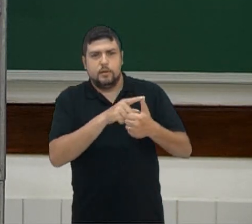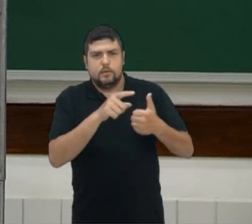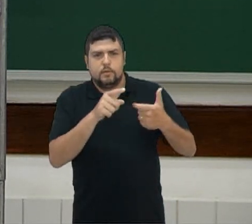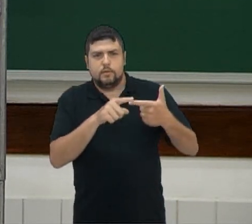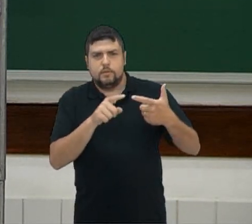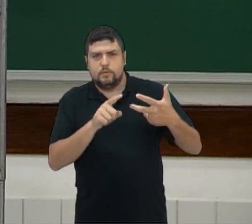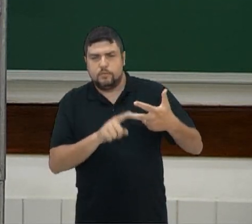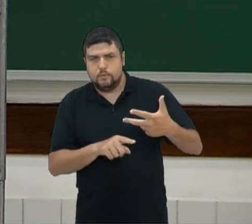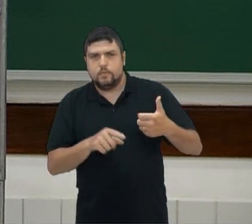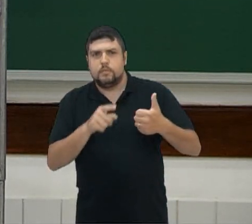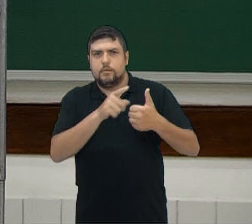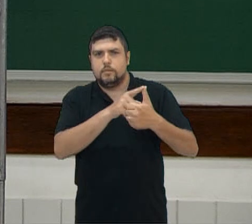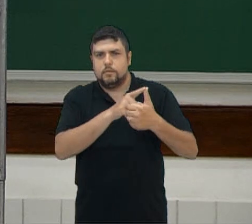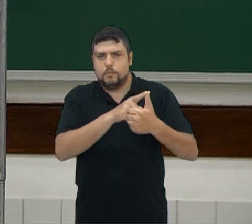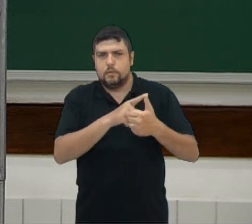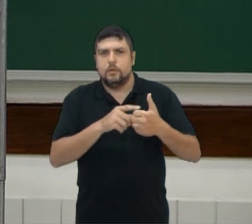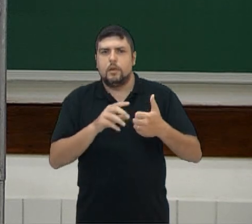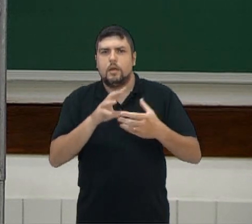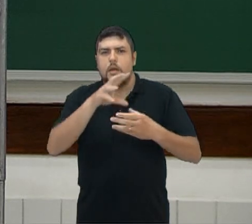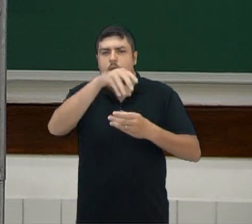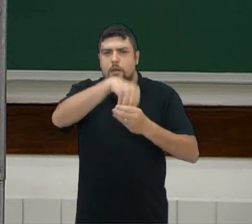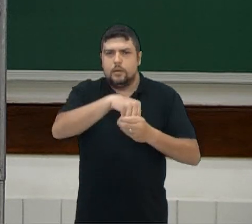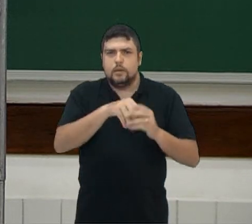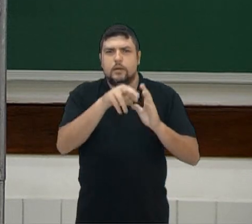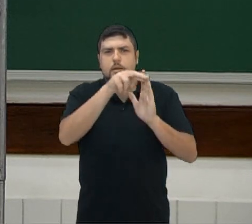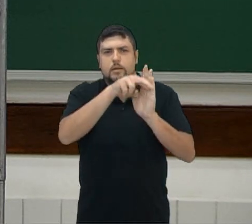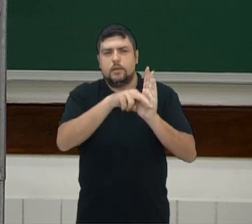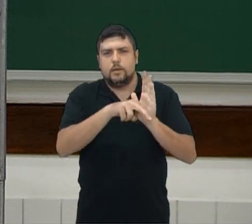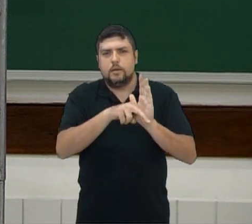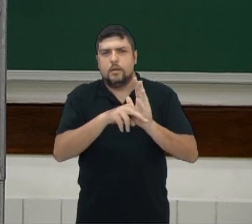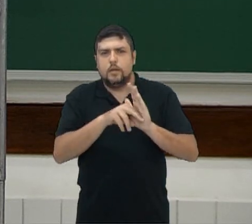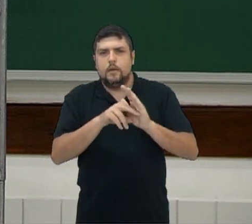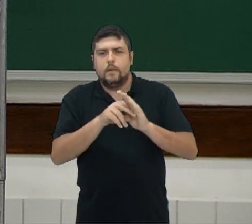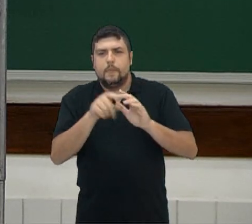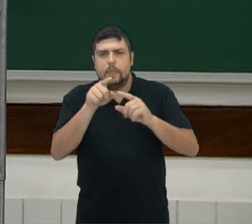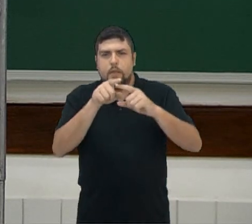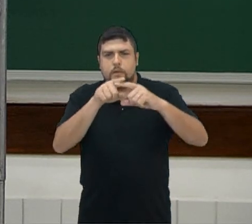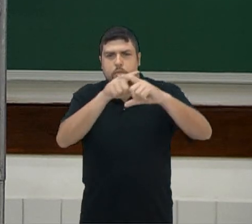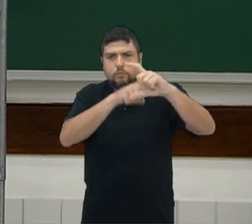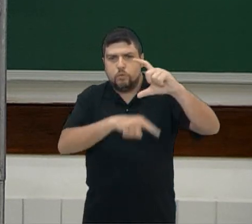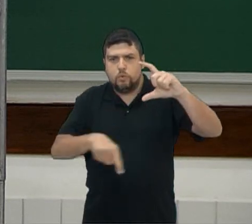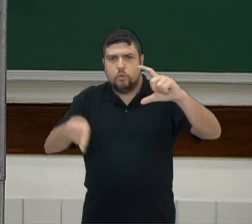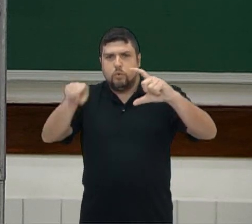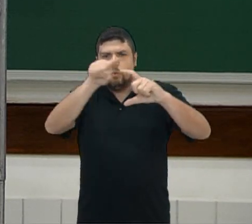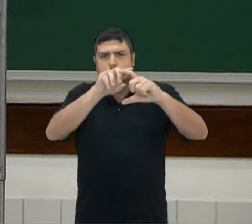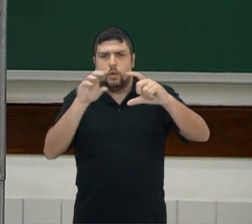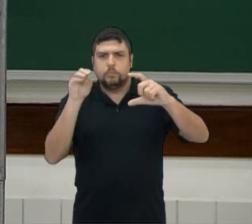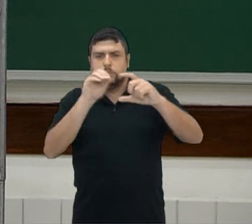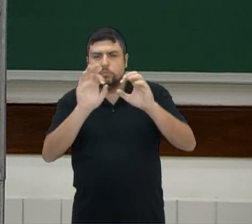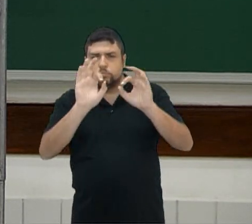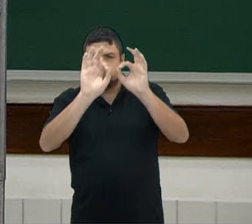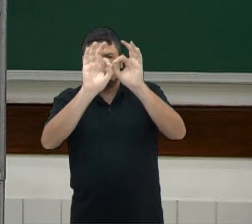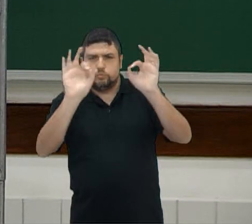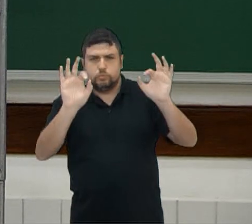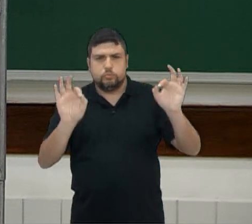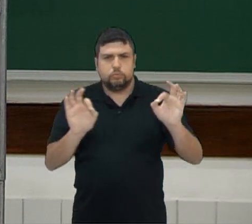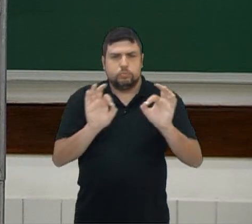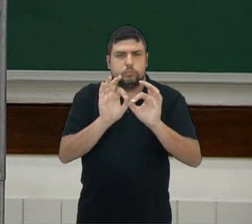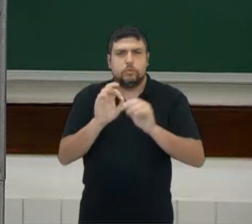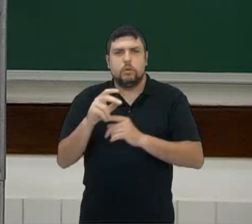polígonos inscritos dentro de uma circunferência. E, basicamente, a gente só tem que lembrar